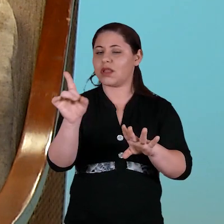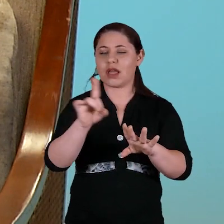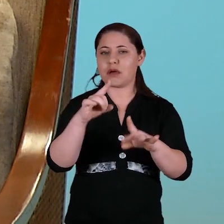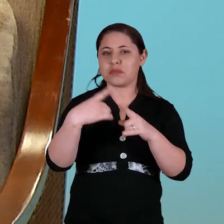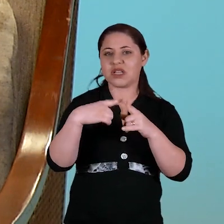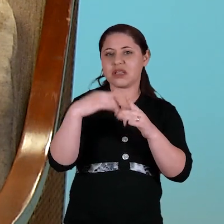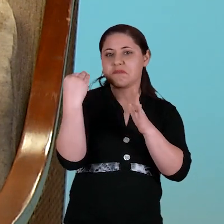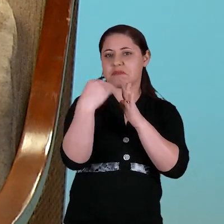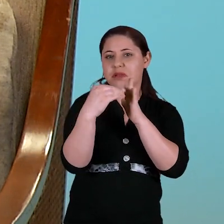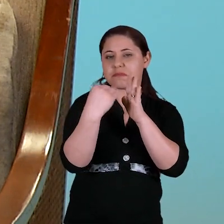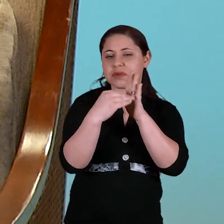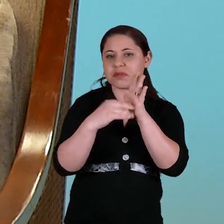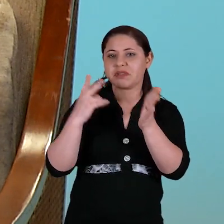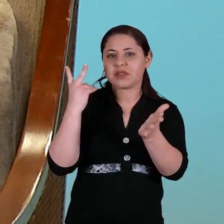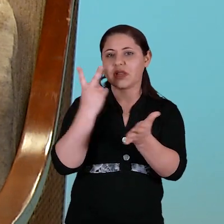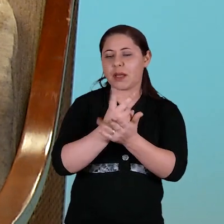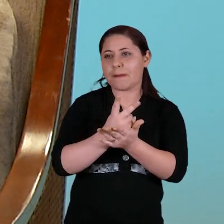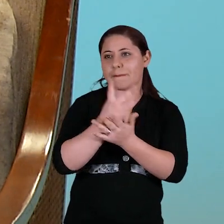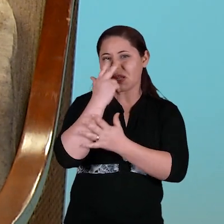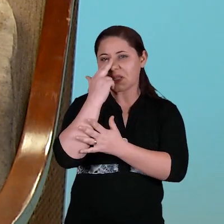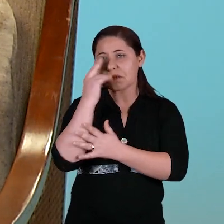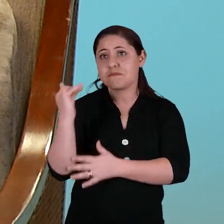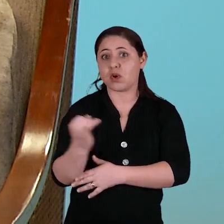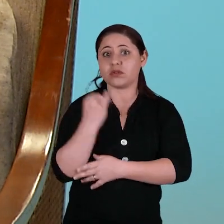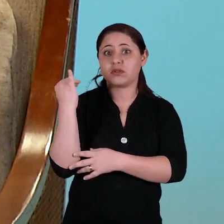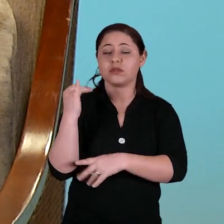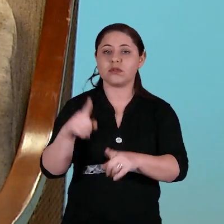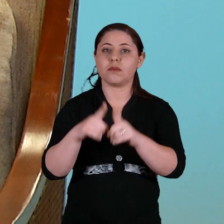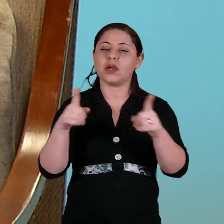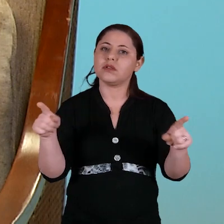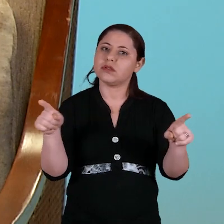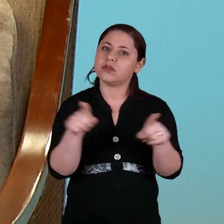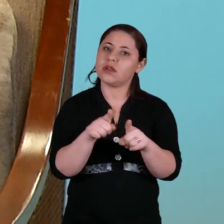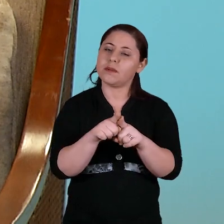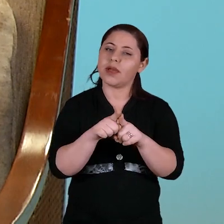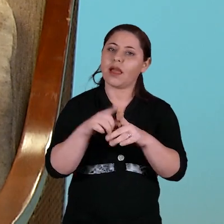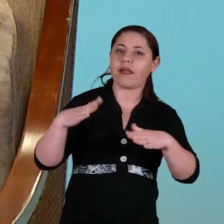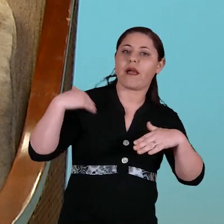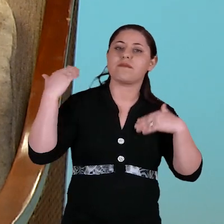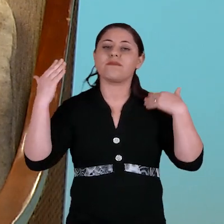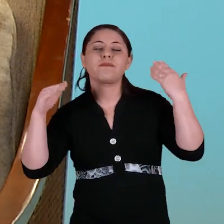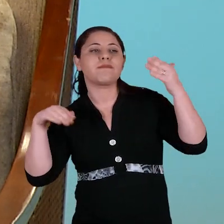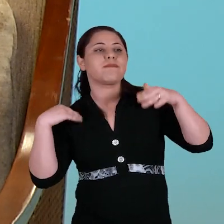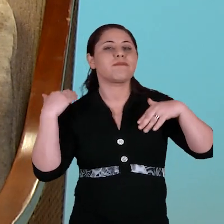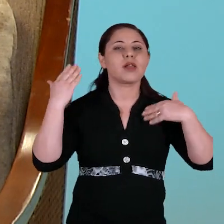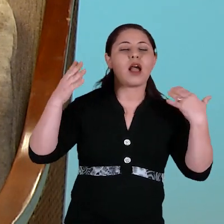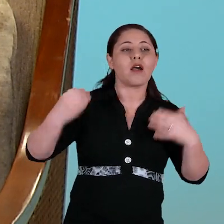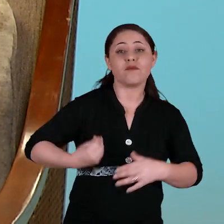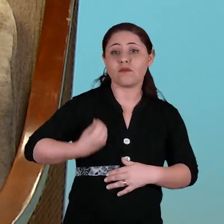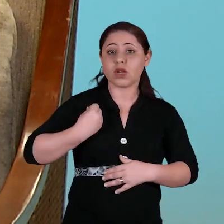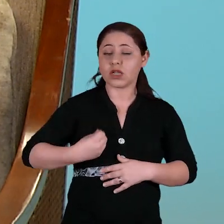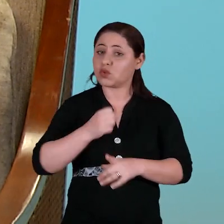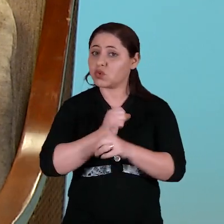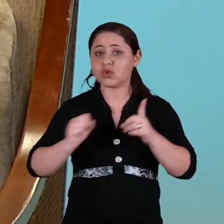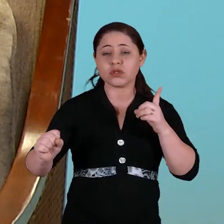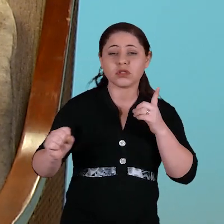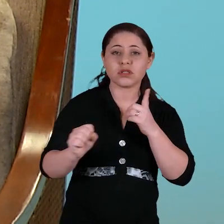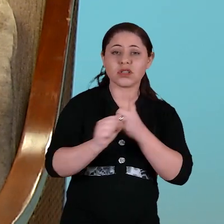pautas mais relevantes, né, e mais faladas, mas também a lazer, ao convívio social, né,